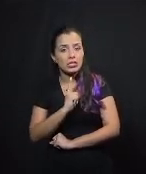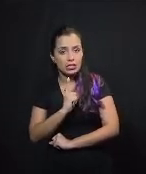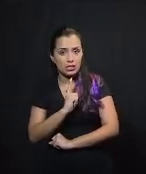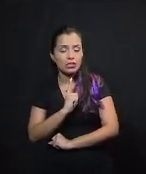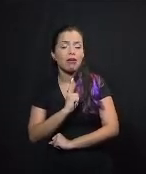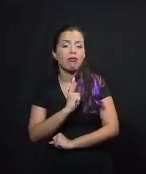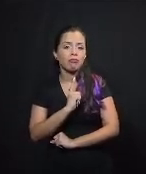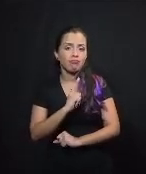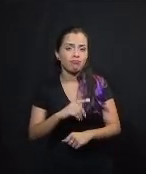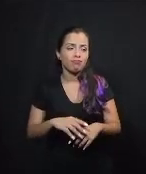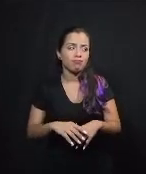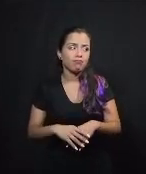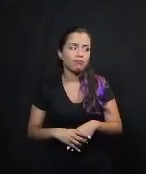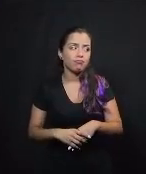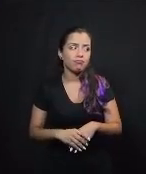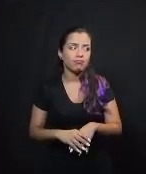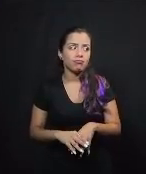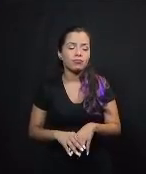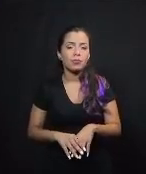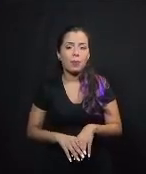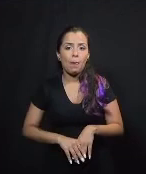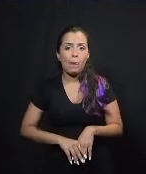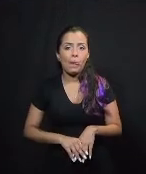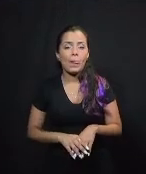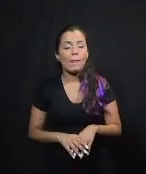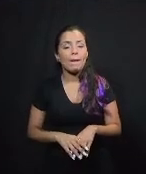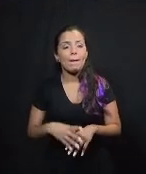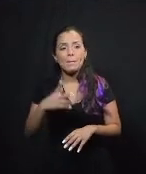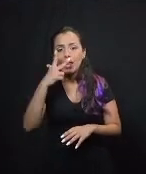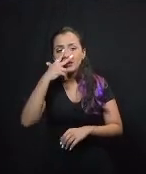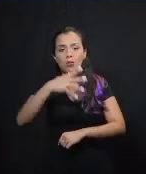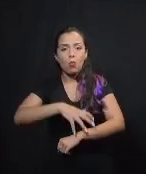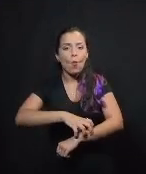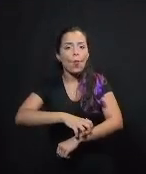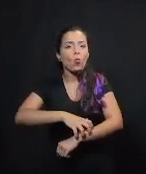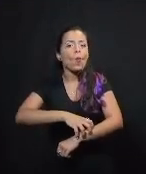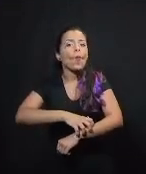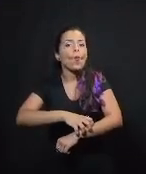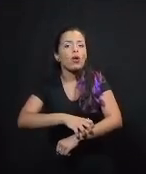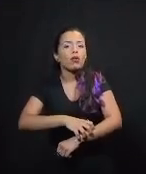coisas, são novidades fantásticas que podem